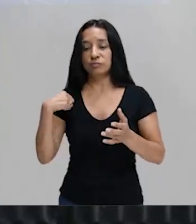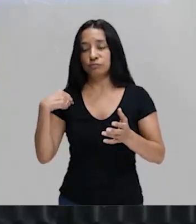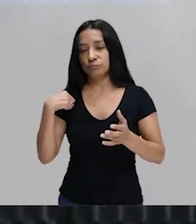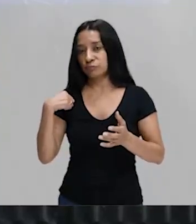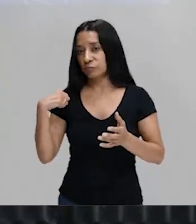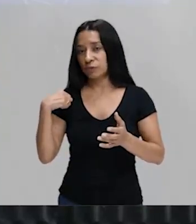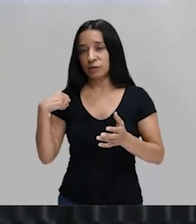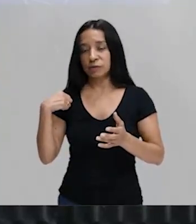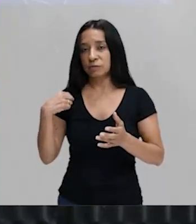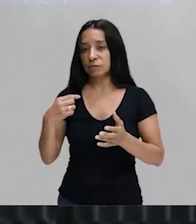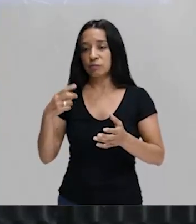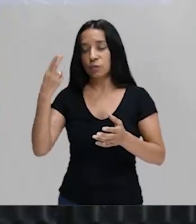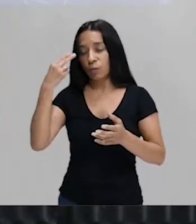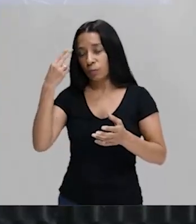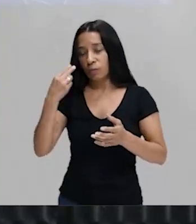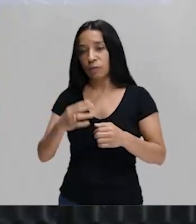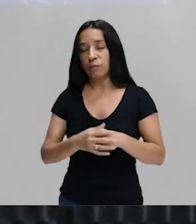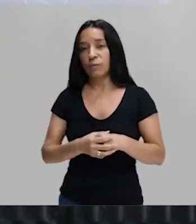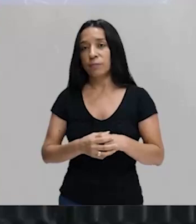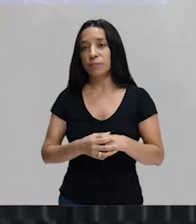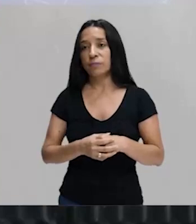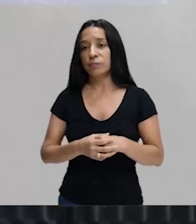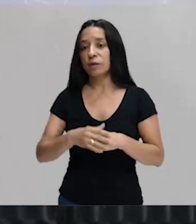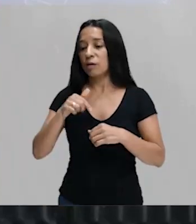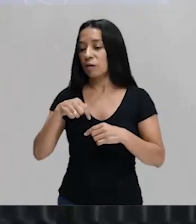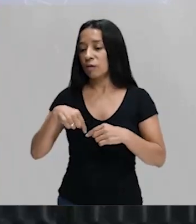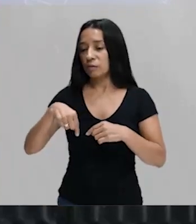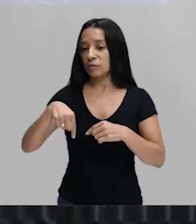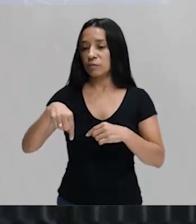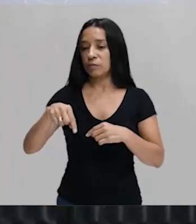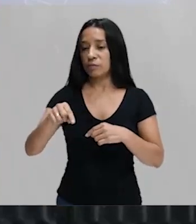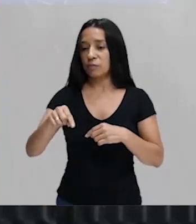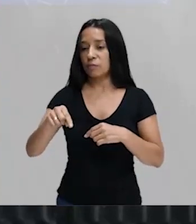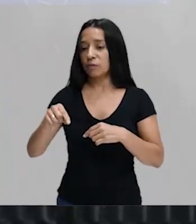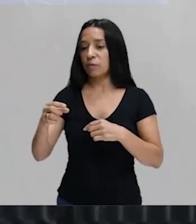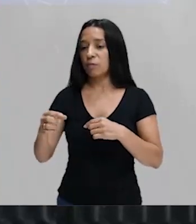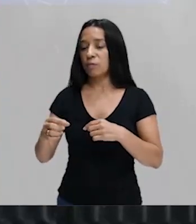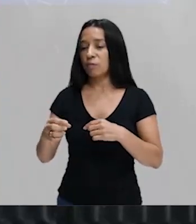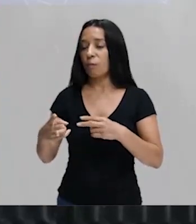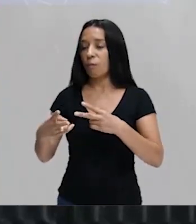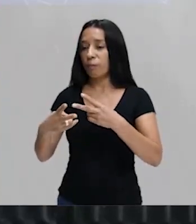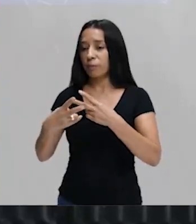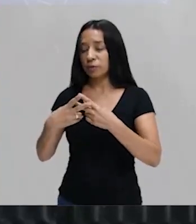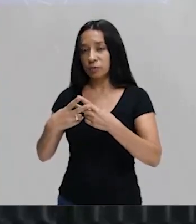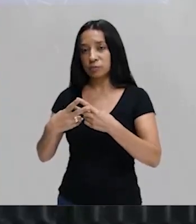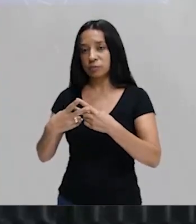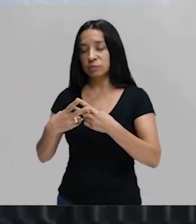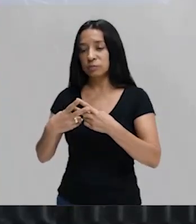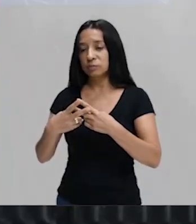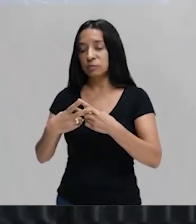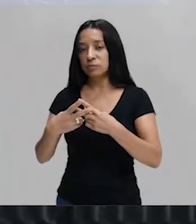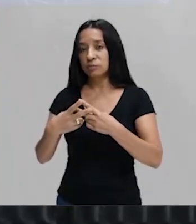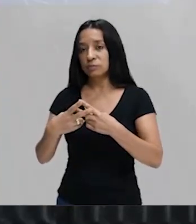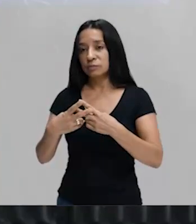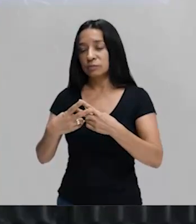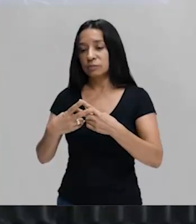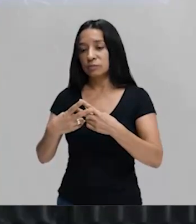estava paisano, e foram detidos, e a partir do momento